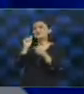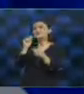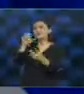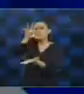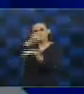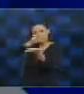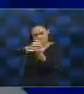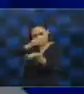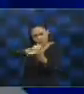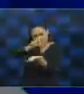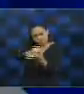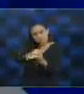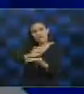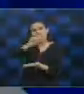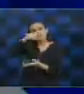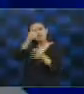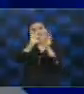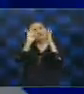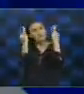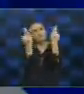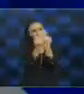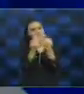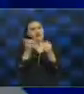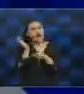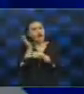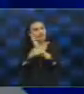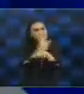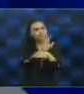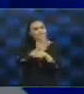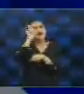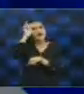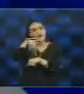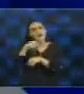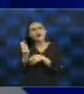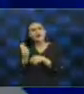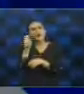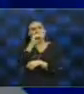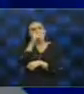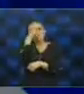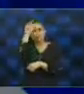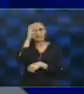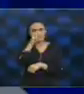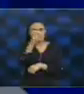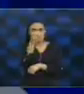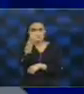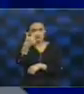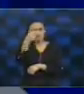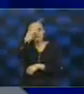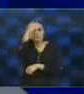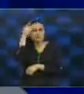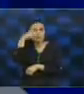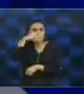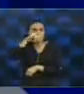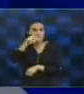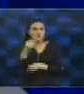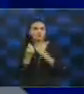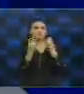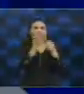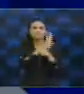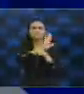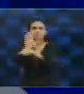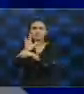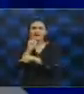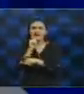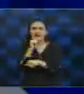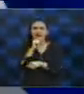cadastro. A tarifa social foi uma conquista nossa. Naquele momento, colocamos 562 mil pessoas com água nas zonas norte e